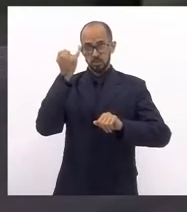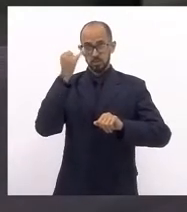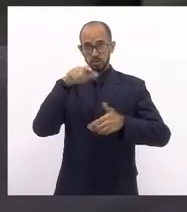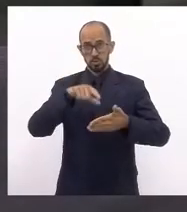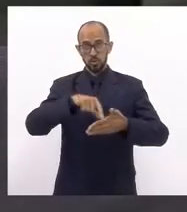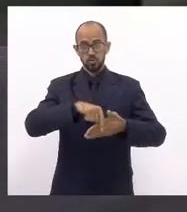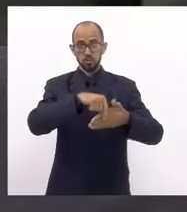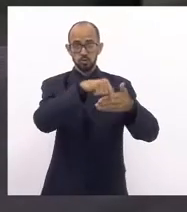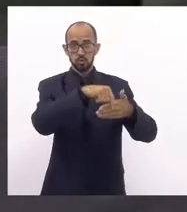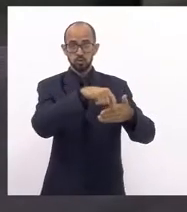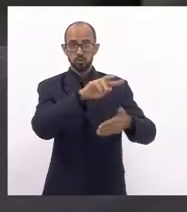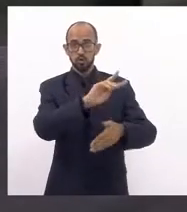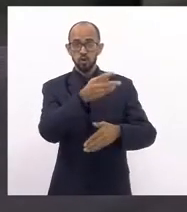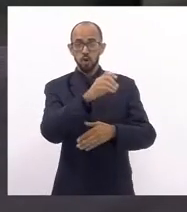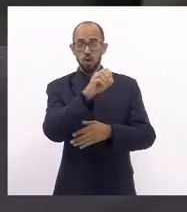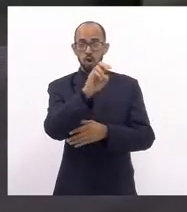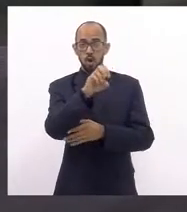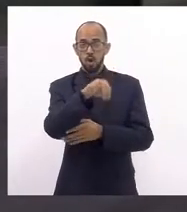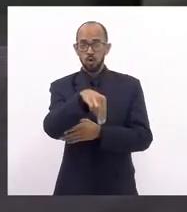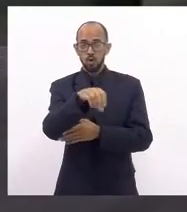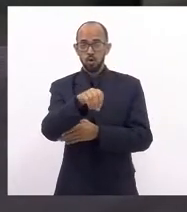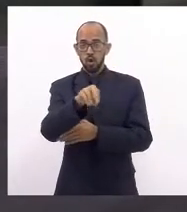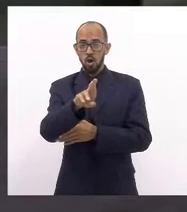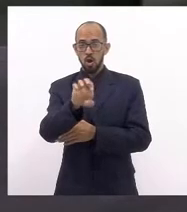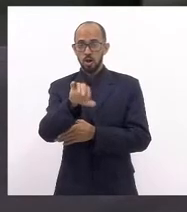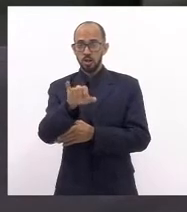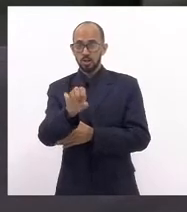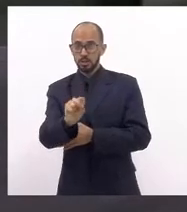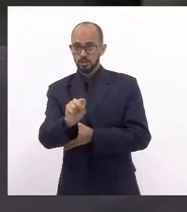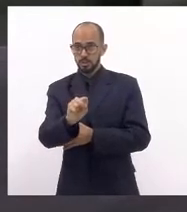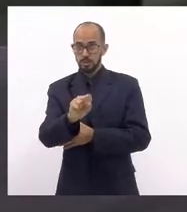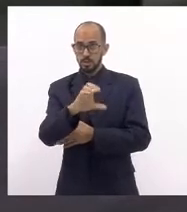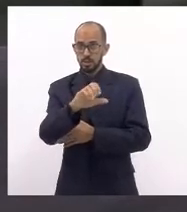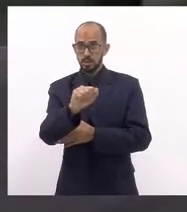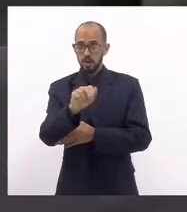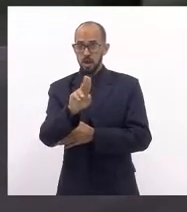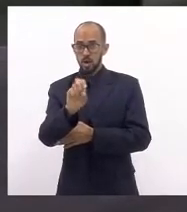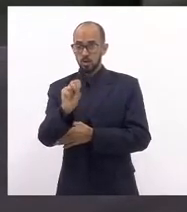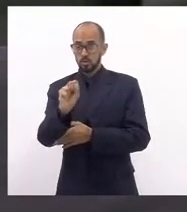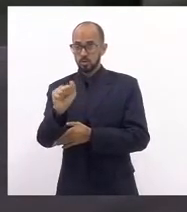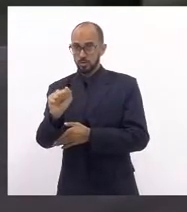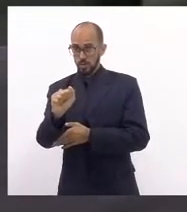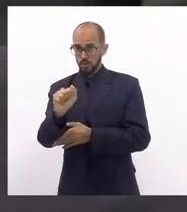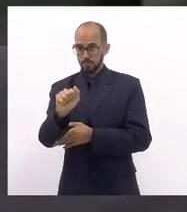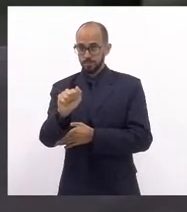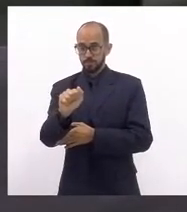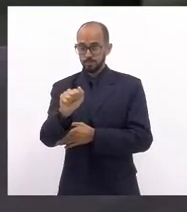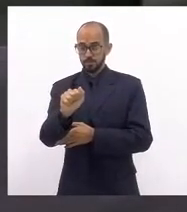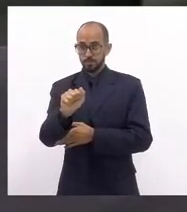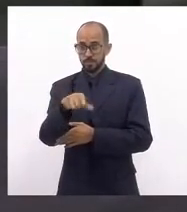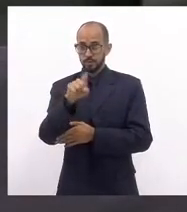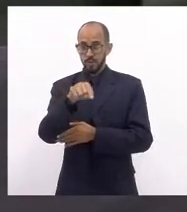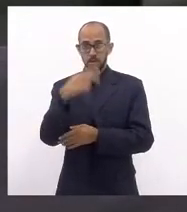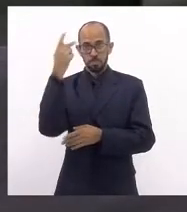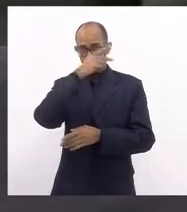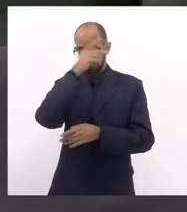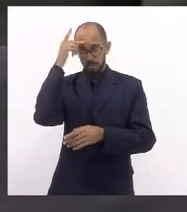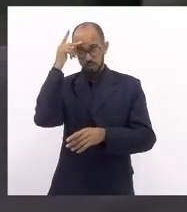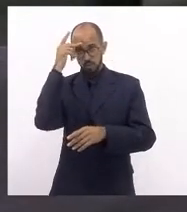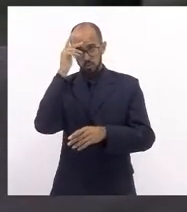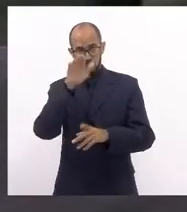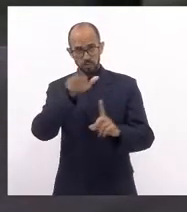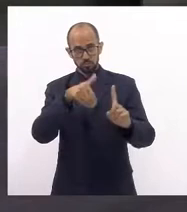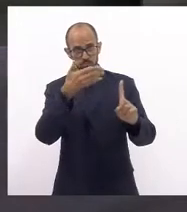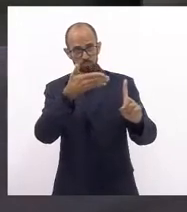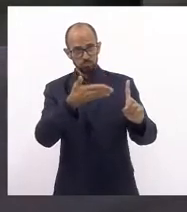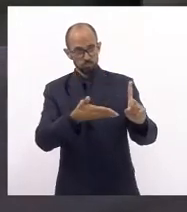honoris causa, que é um título honorífico não concedido a pessoas consideradas eminentes que